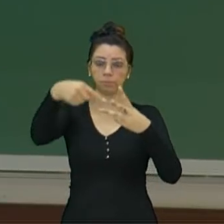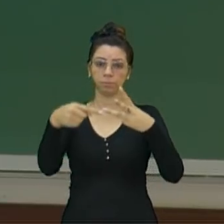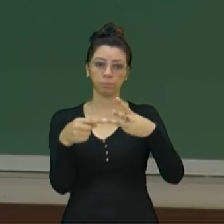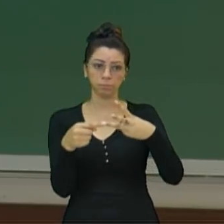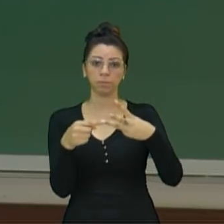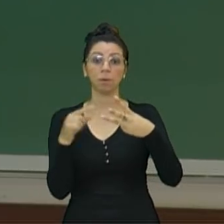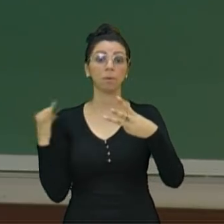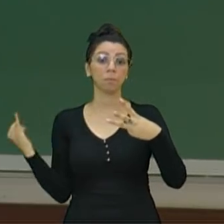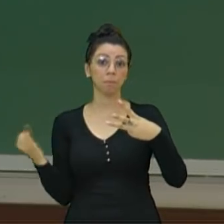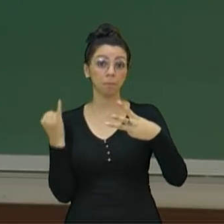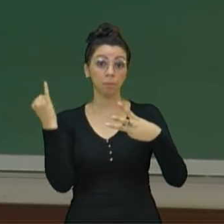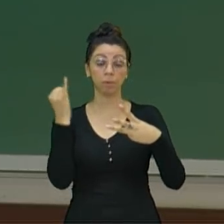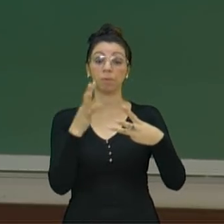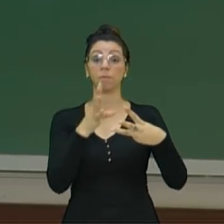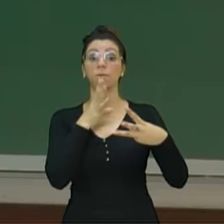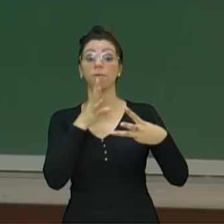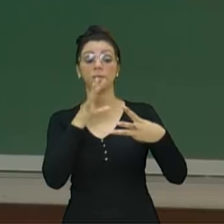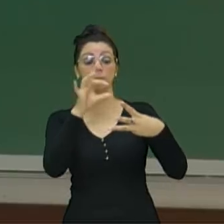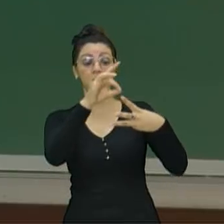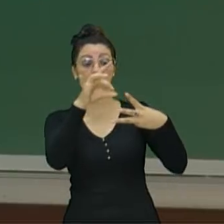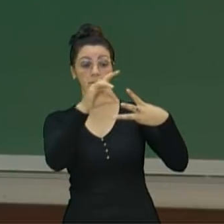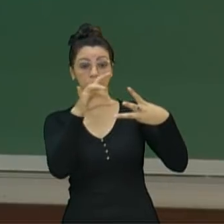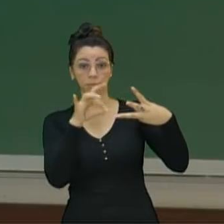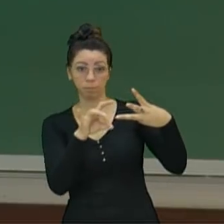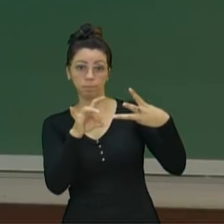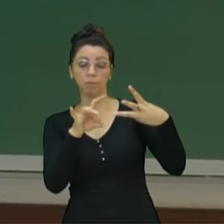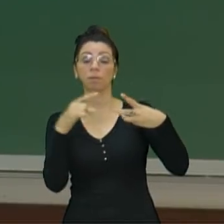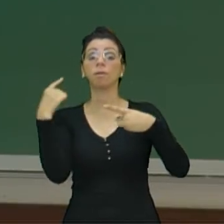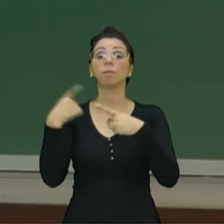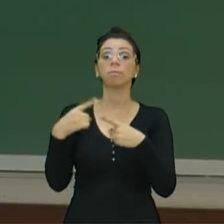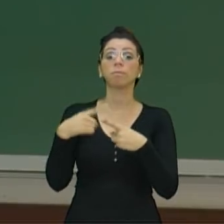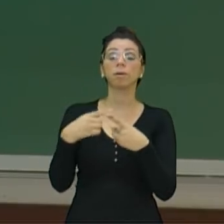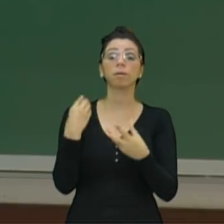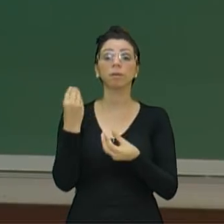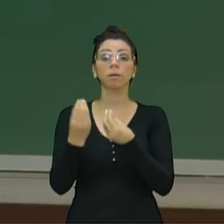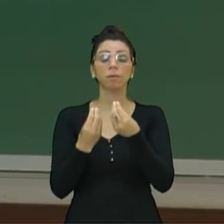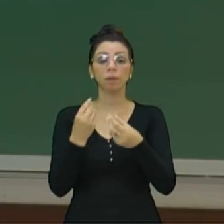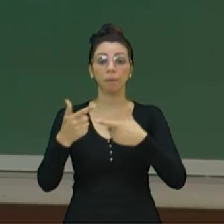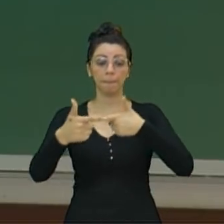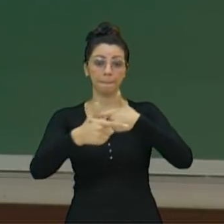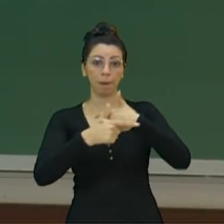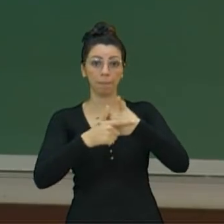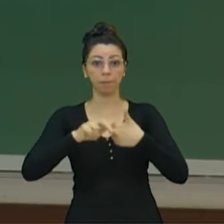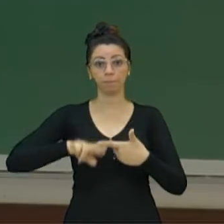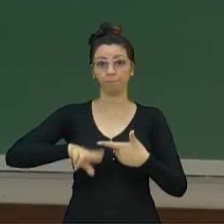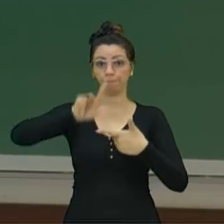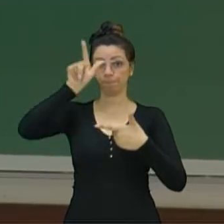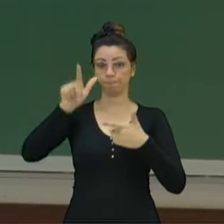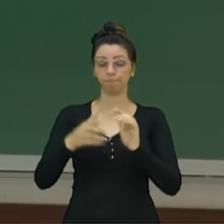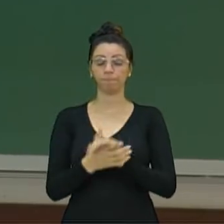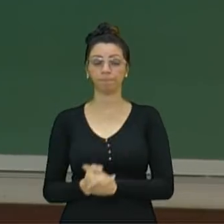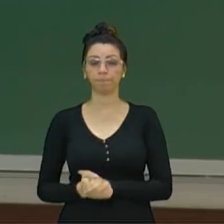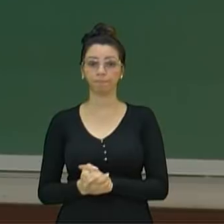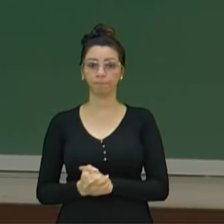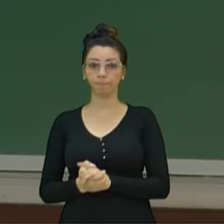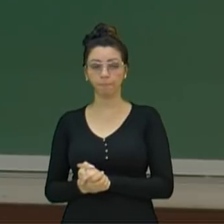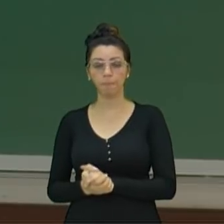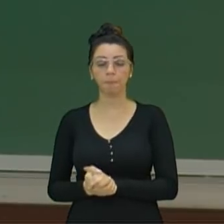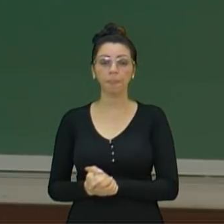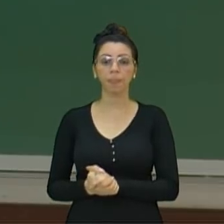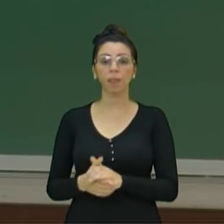por isso é importante conhecer cada uma dessas partes, porque elas vão desempenhar um papel. Os dendritos, que são